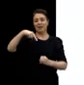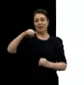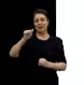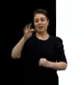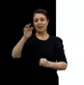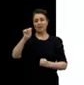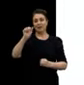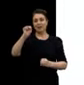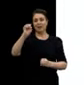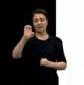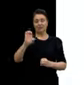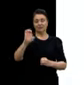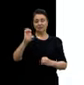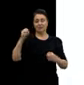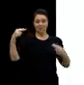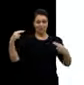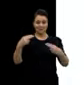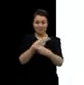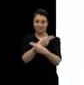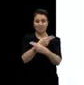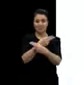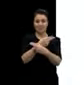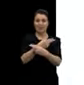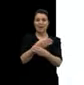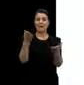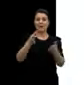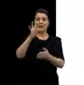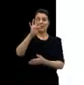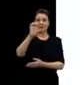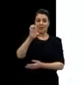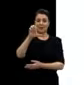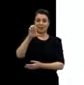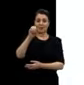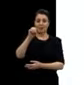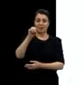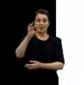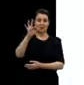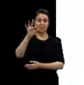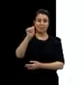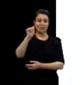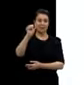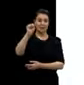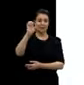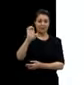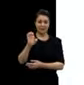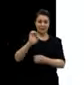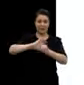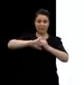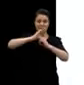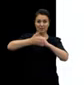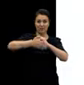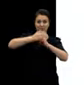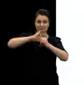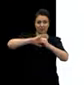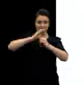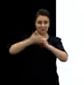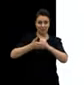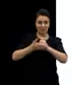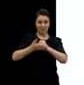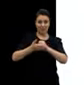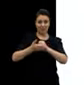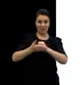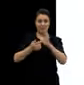anáfase. Na telófase, a membrana nuclear e o nucleolo, eles